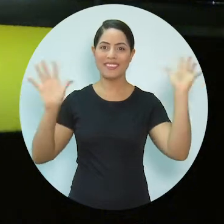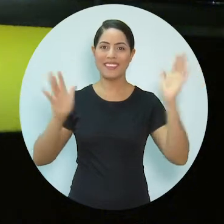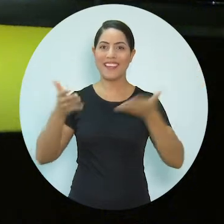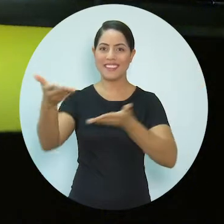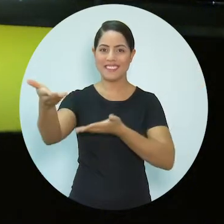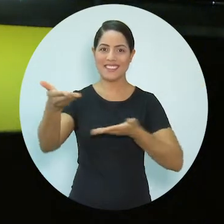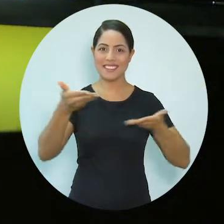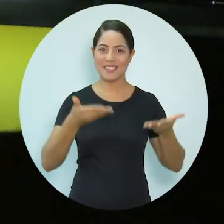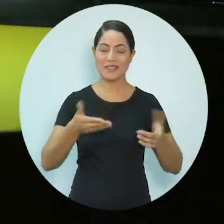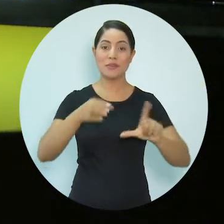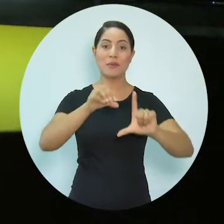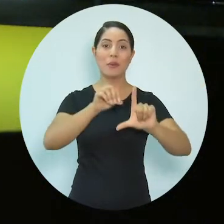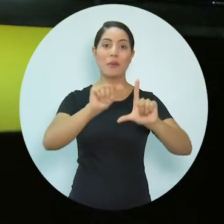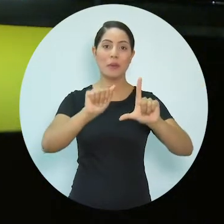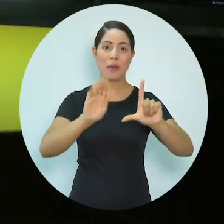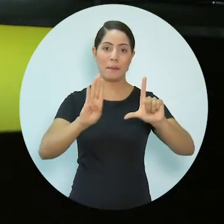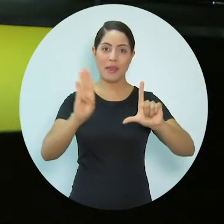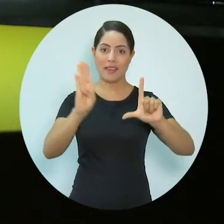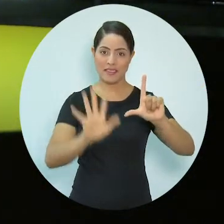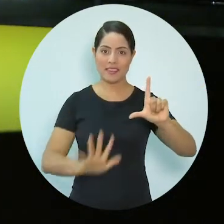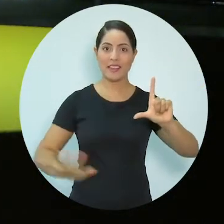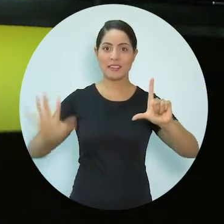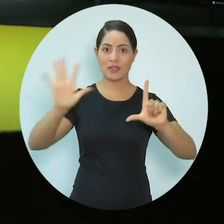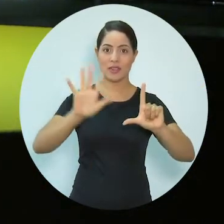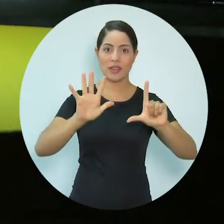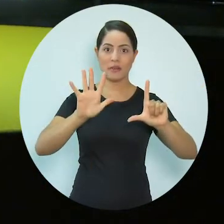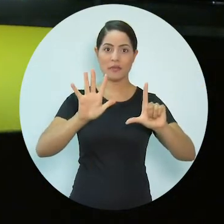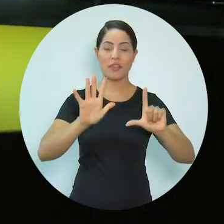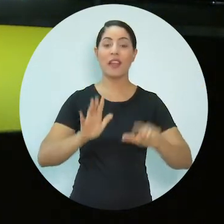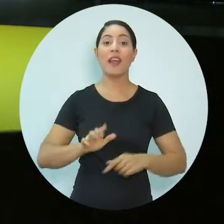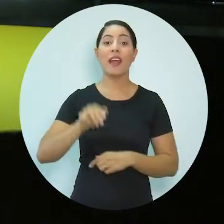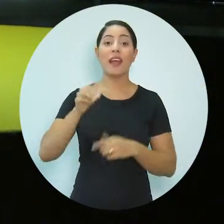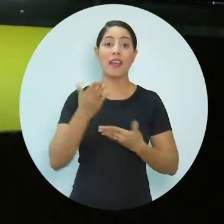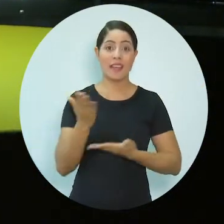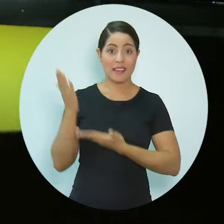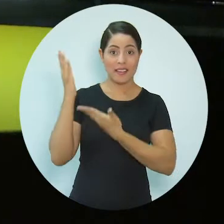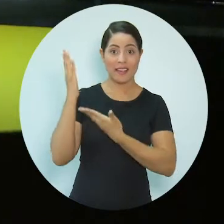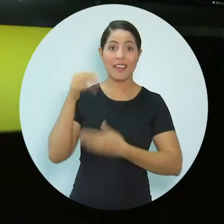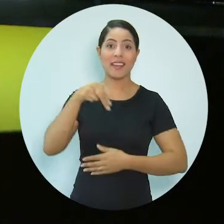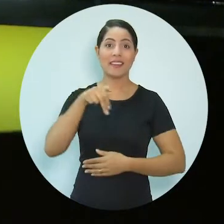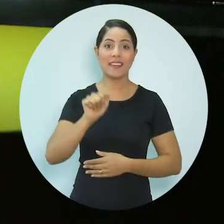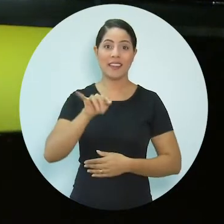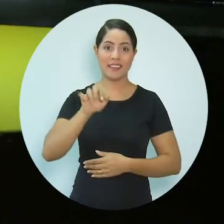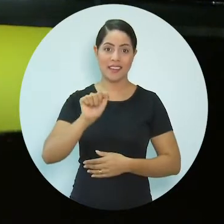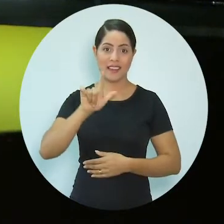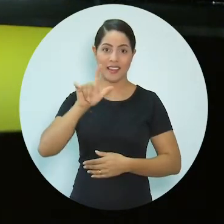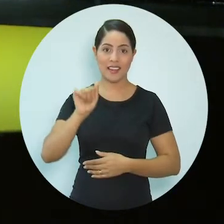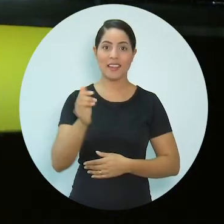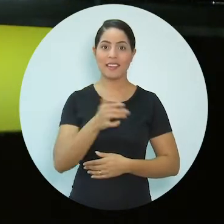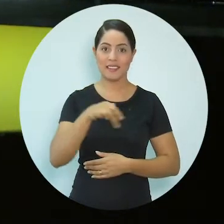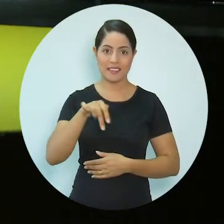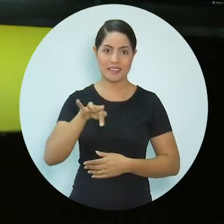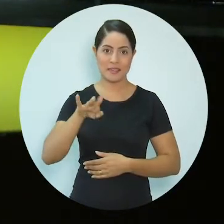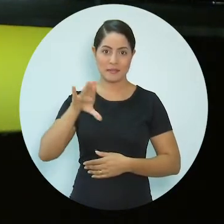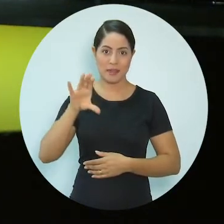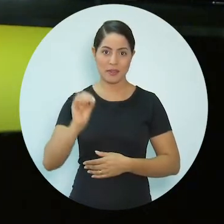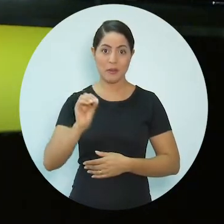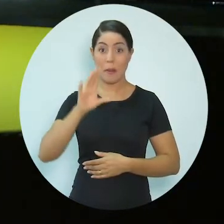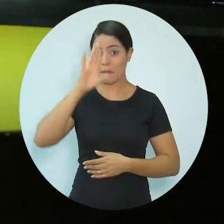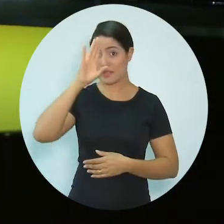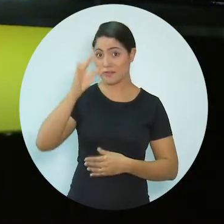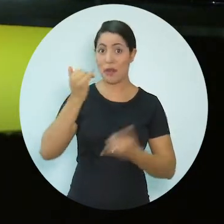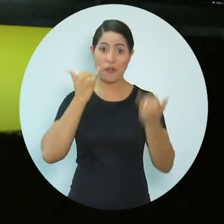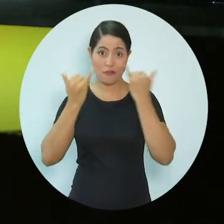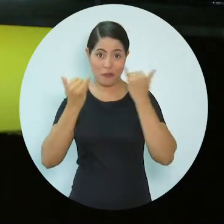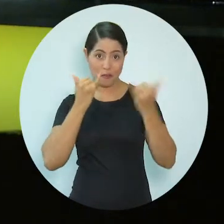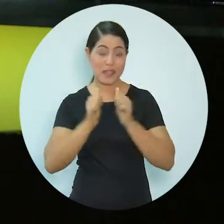Olá, seja bem-vindo a mais um OAB Nacional. Eu sou a Natália Nascimento e junto comigo você já sabe, confere as